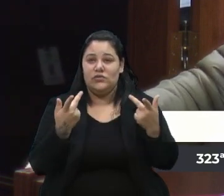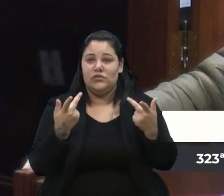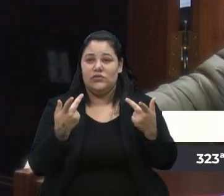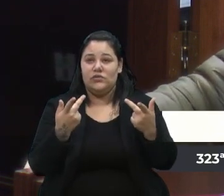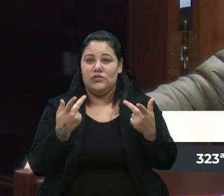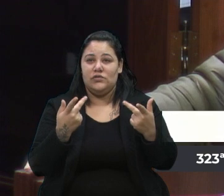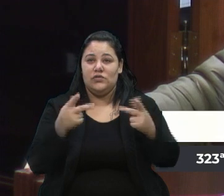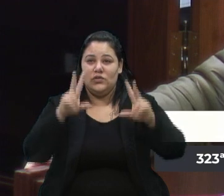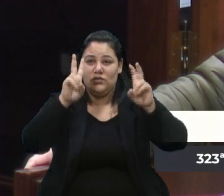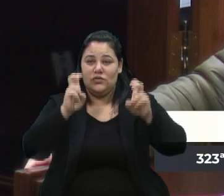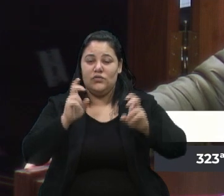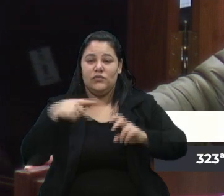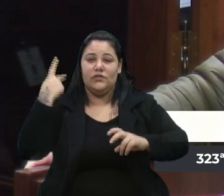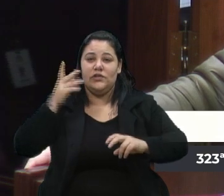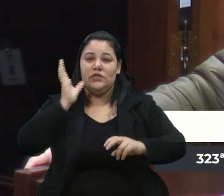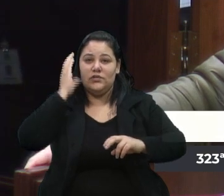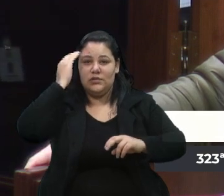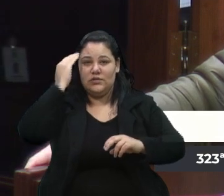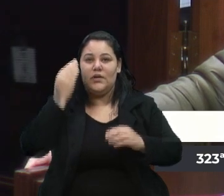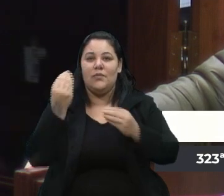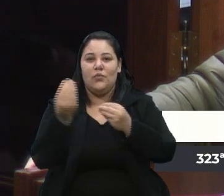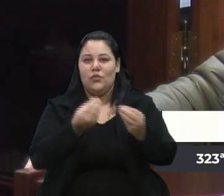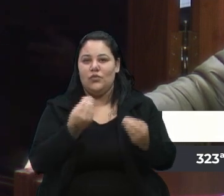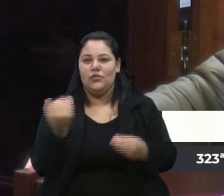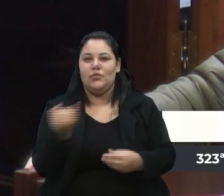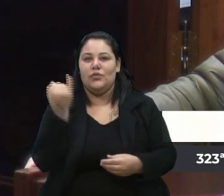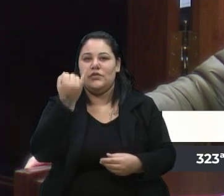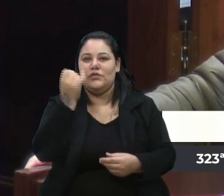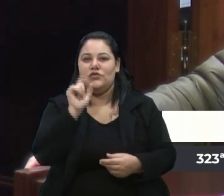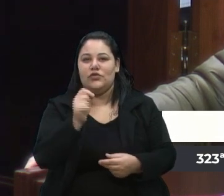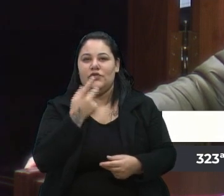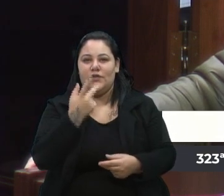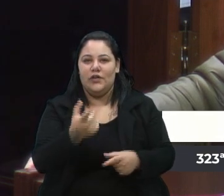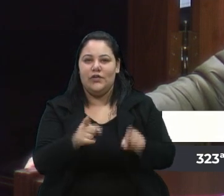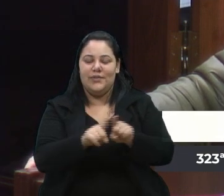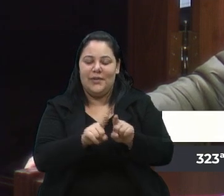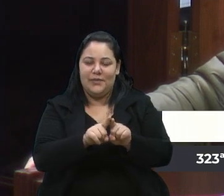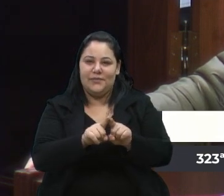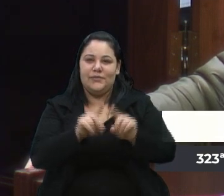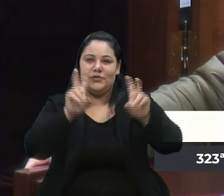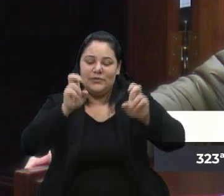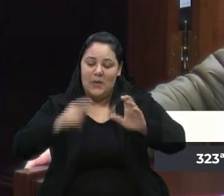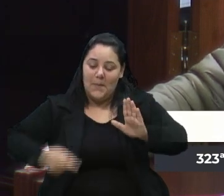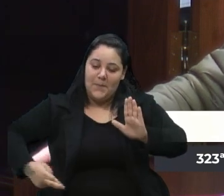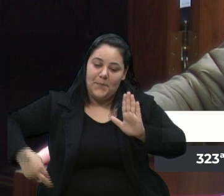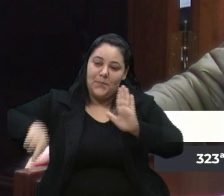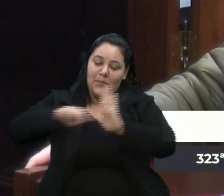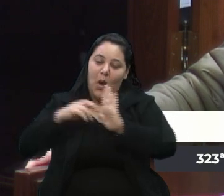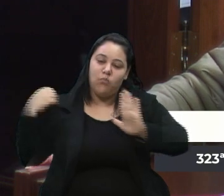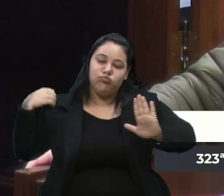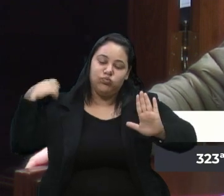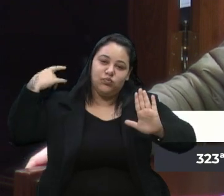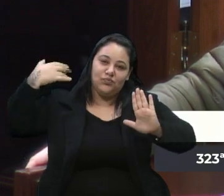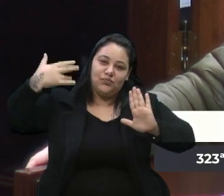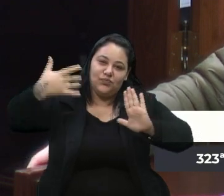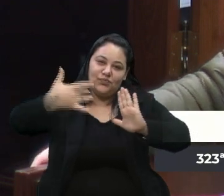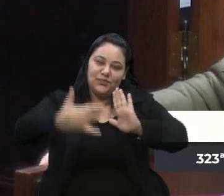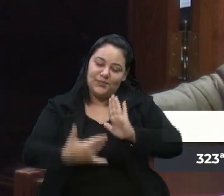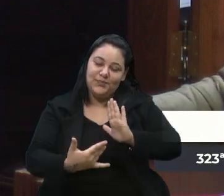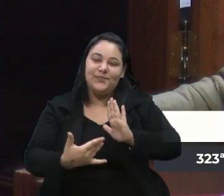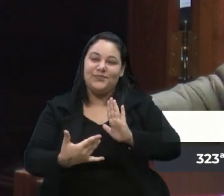Vereador Felipe é extrema importância que o senhor trouxe né todo esse Resgate histórico que a gente faz e